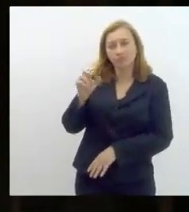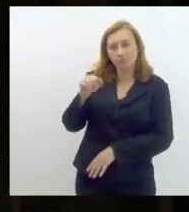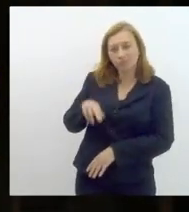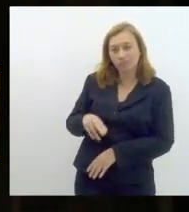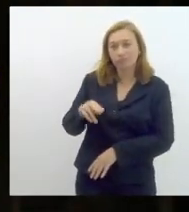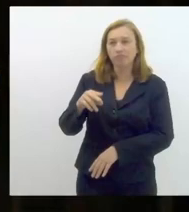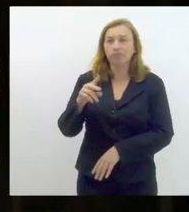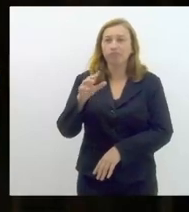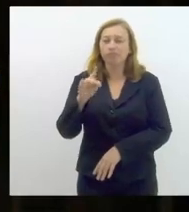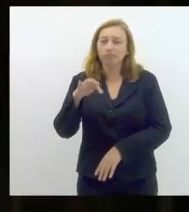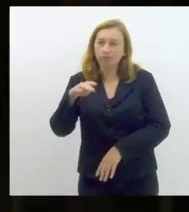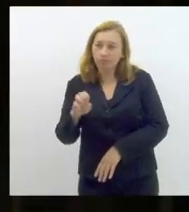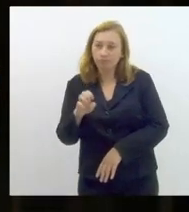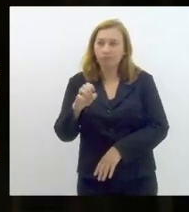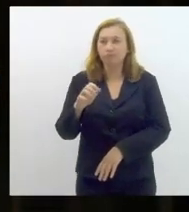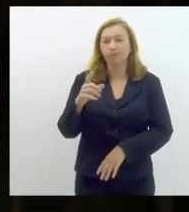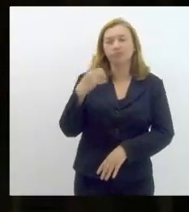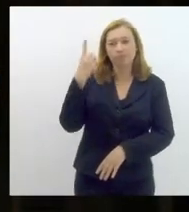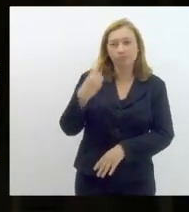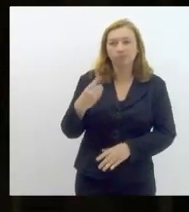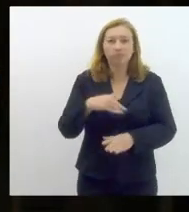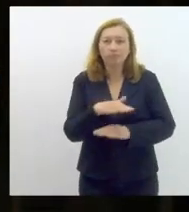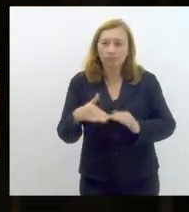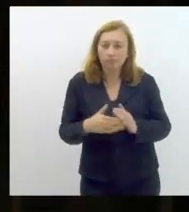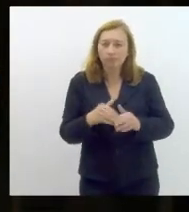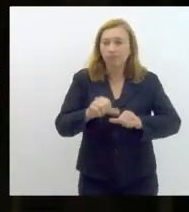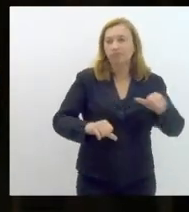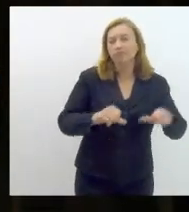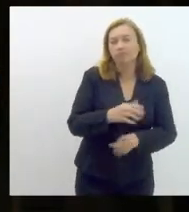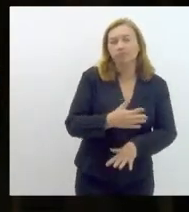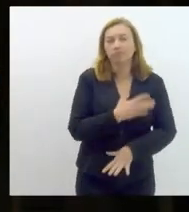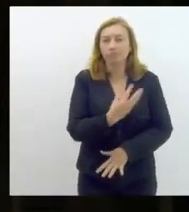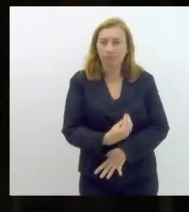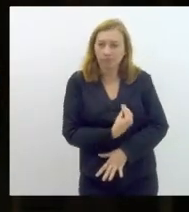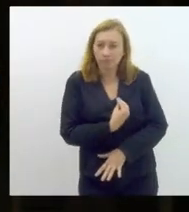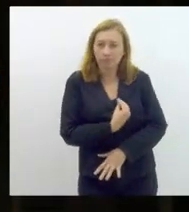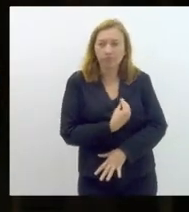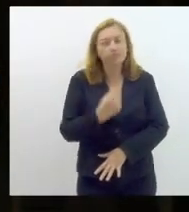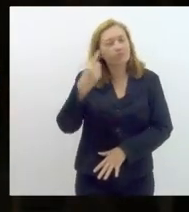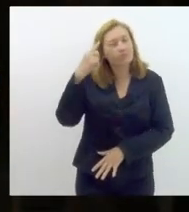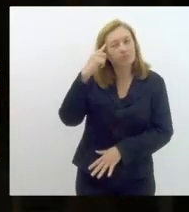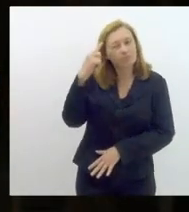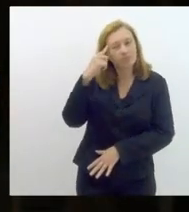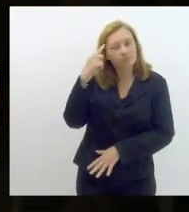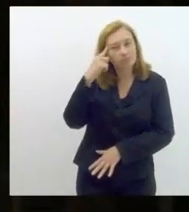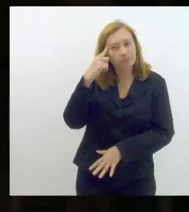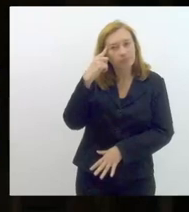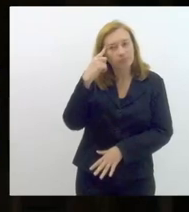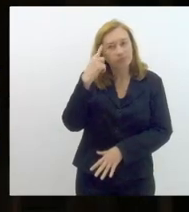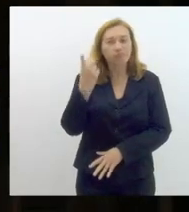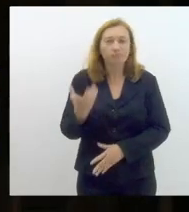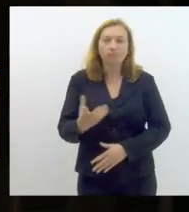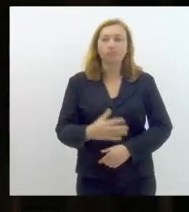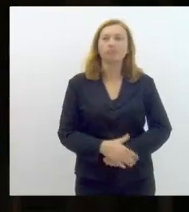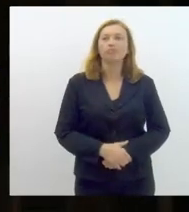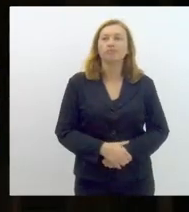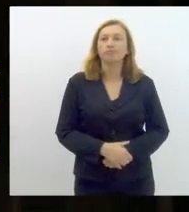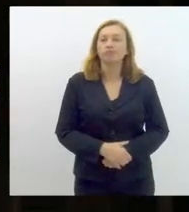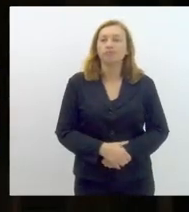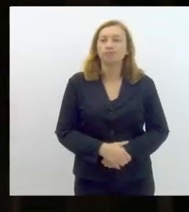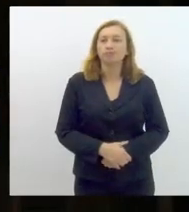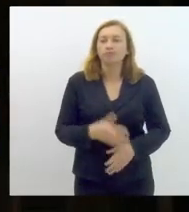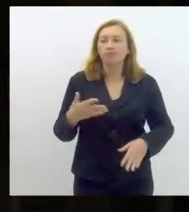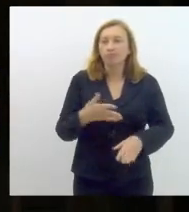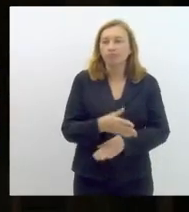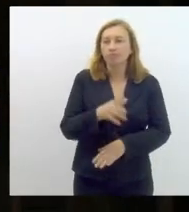Dani, o Renan... Todos eles mudaram a minha vida, mudaram a minha perspectiva, mudaram a minha forma de pensar. Eu